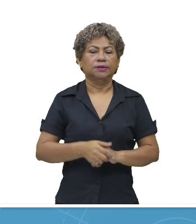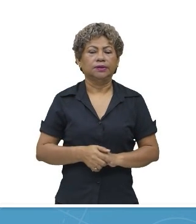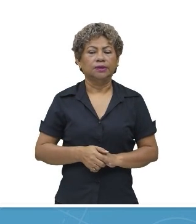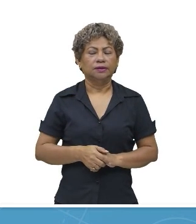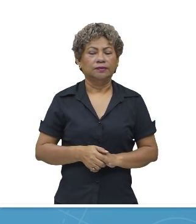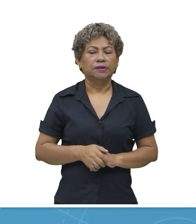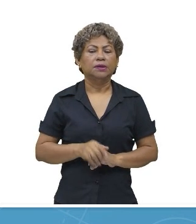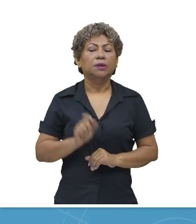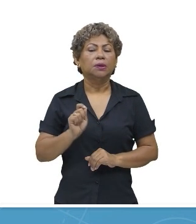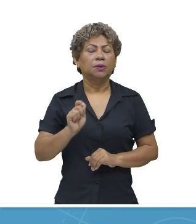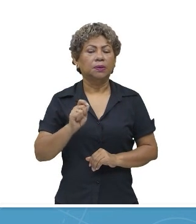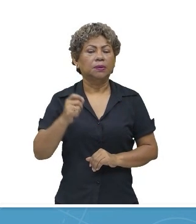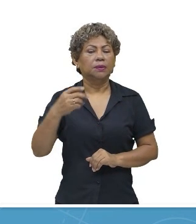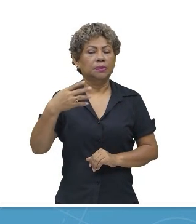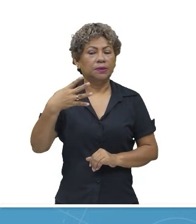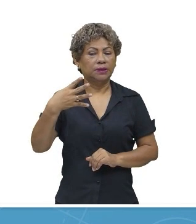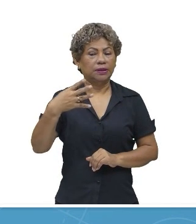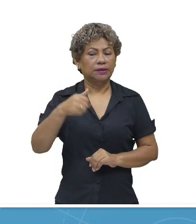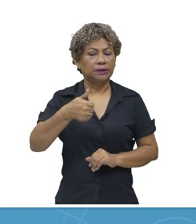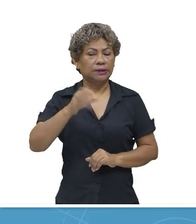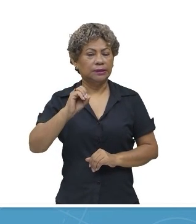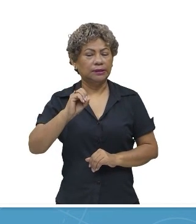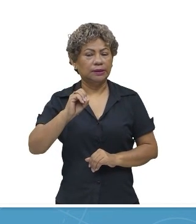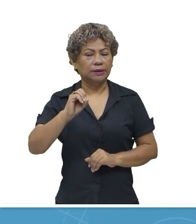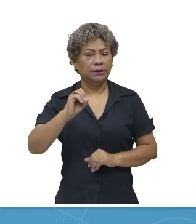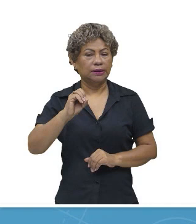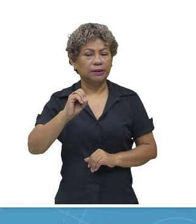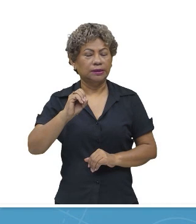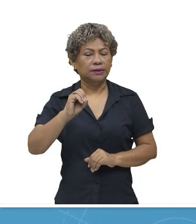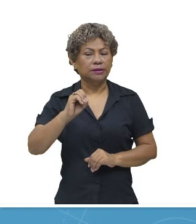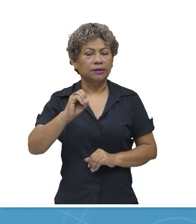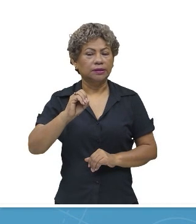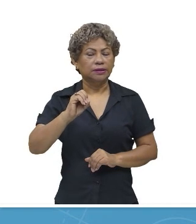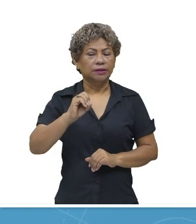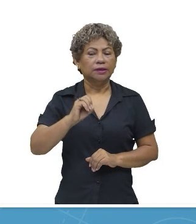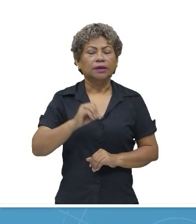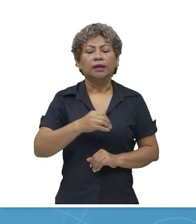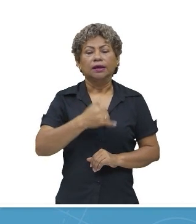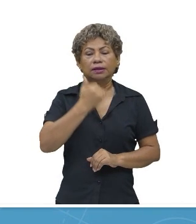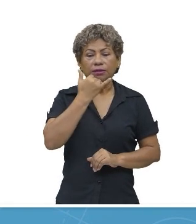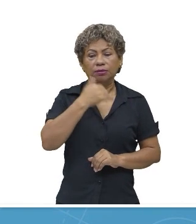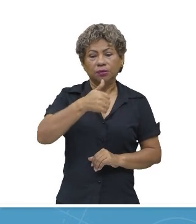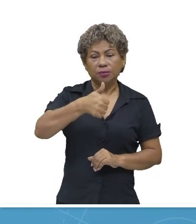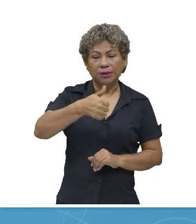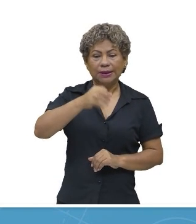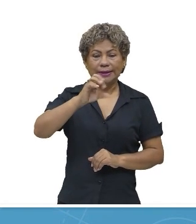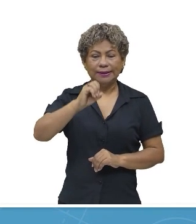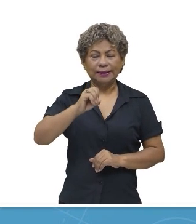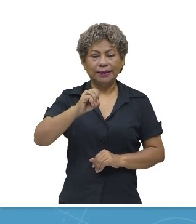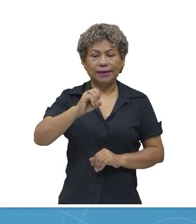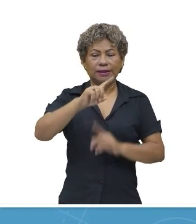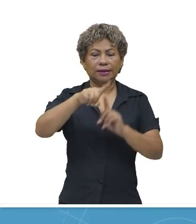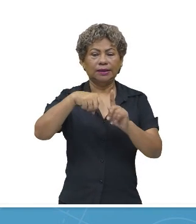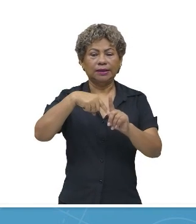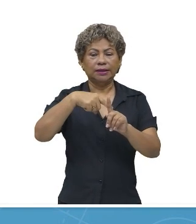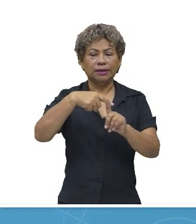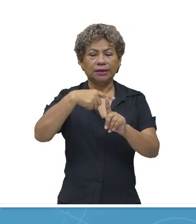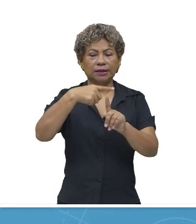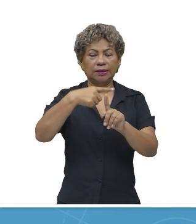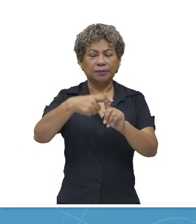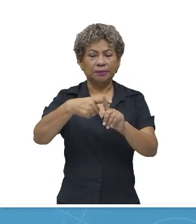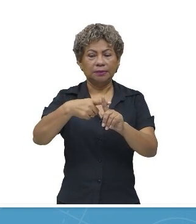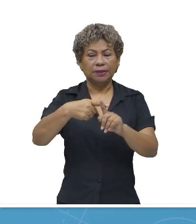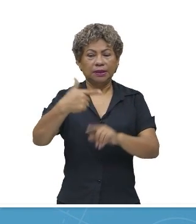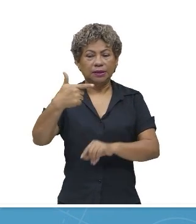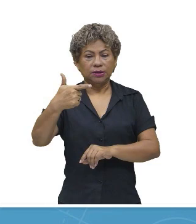3? Menos 1 mais 3 é 2, né? Positivo. Mas a gente não precisa colocar o sinal. Então, fica